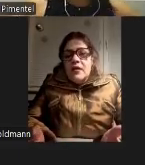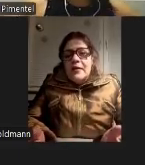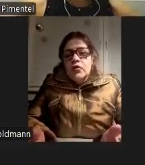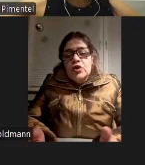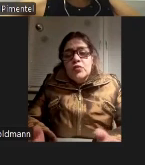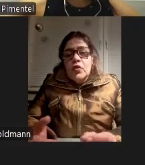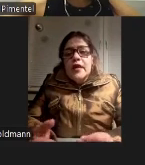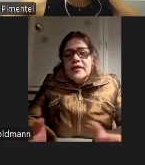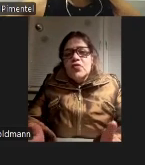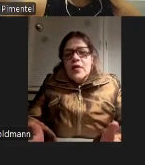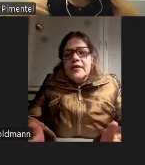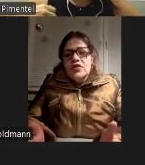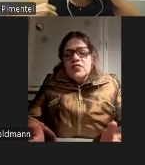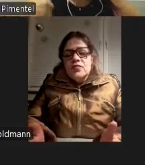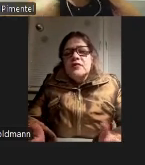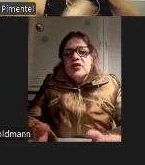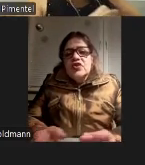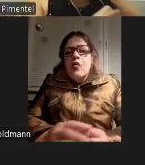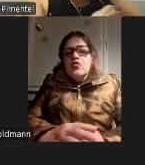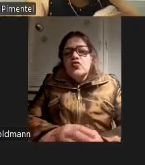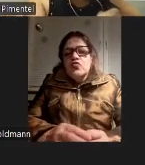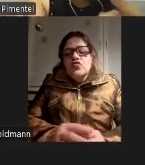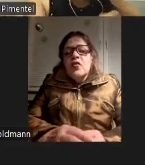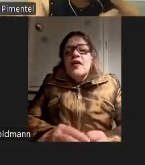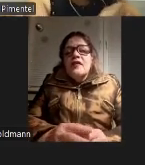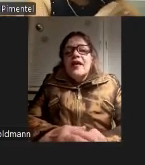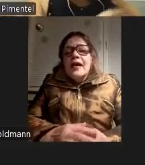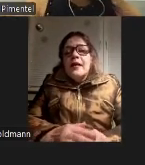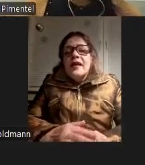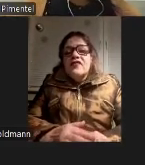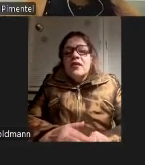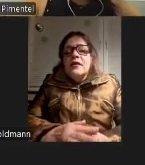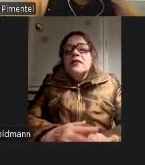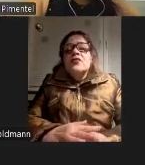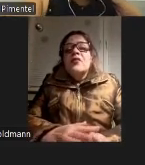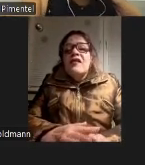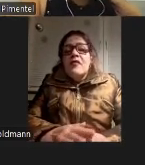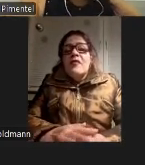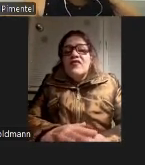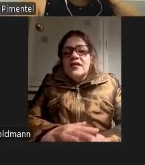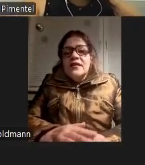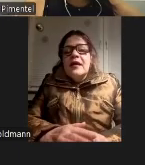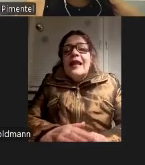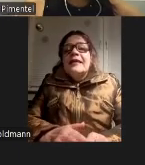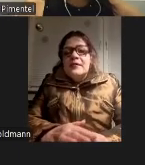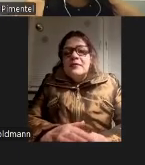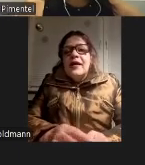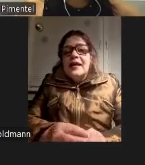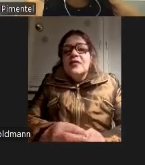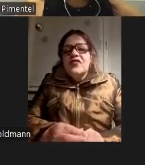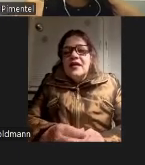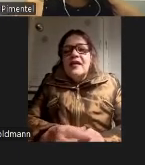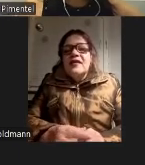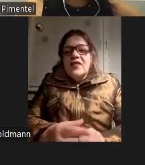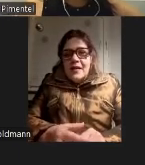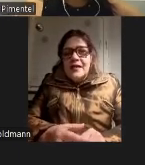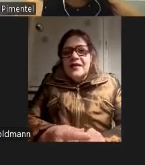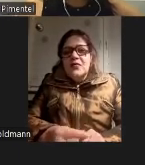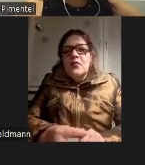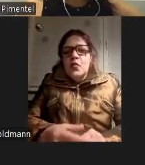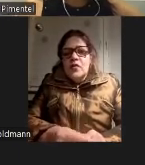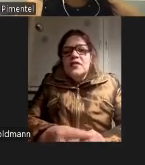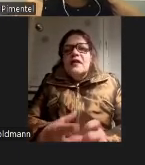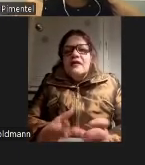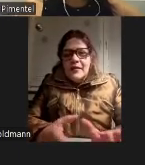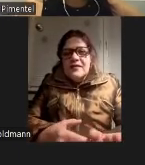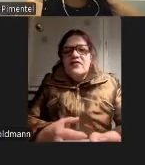serão inflamatórios, porque lixo é lixo. Se eu deixar algo sujo, vai acabar inflamando. Se eu não lavar uma ferida, ela limpa, ela não fica inflamada